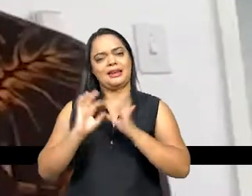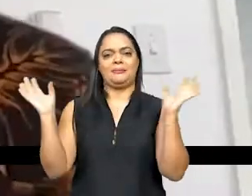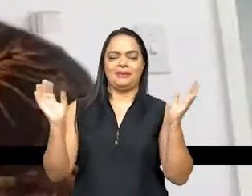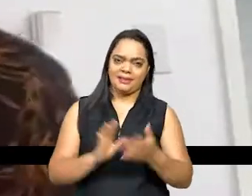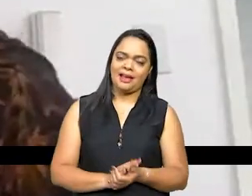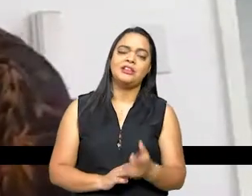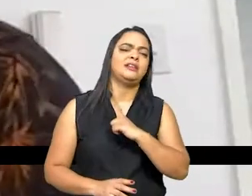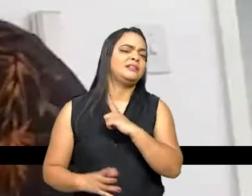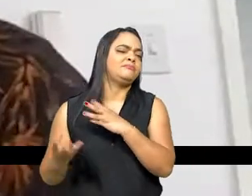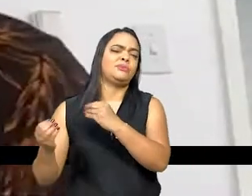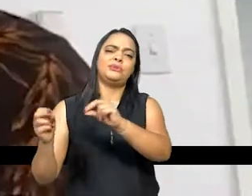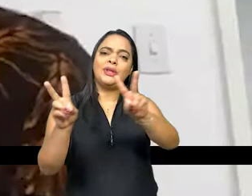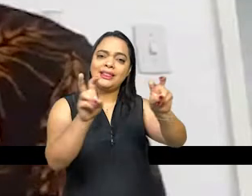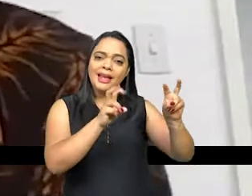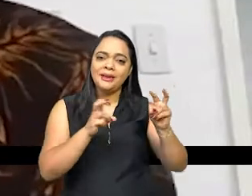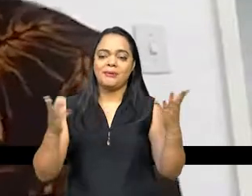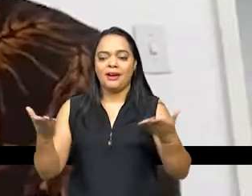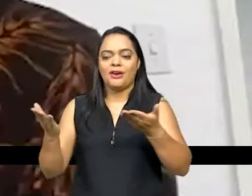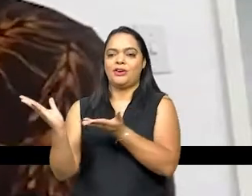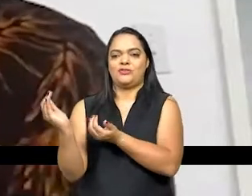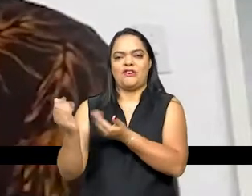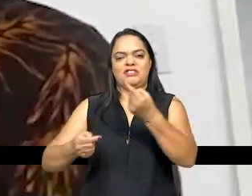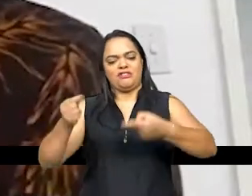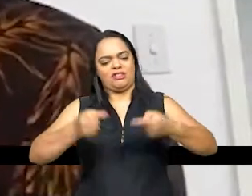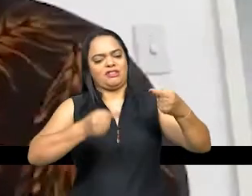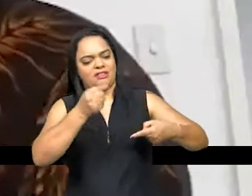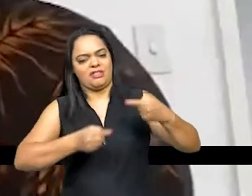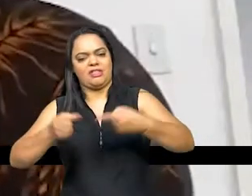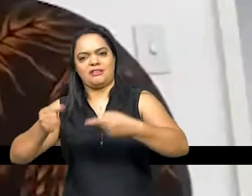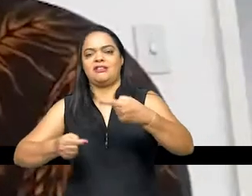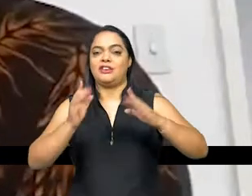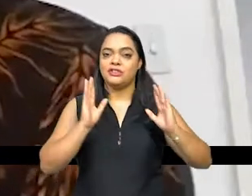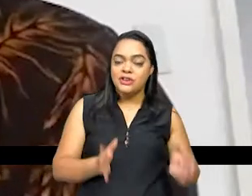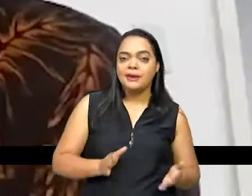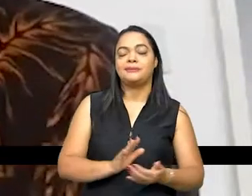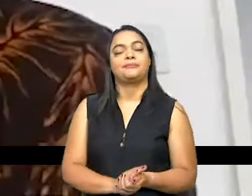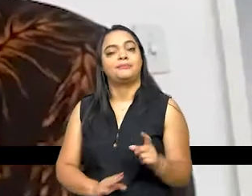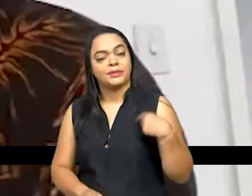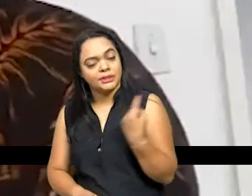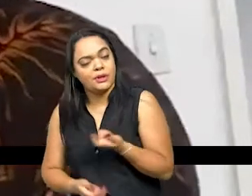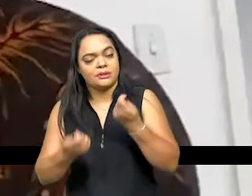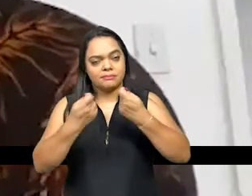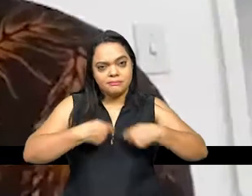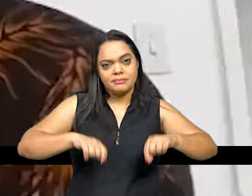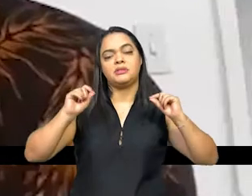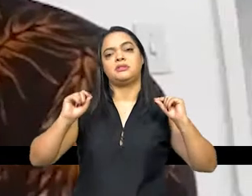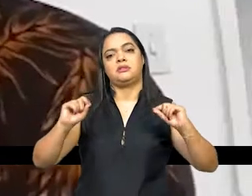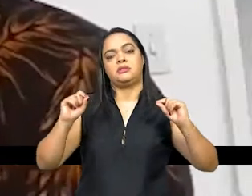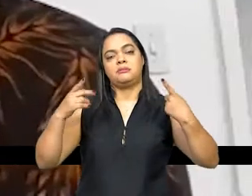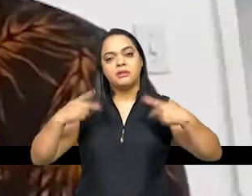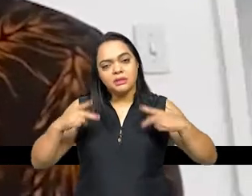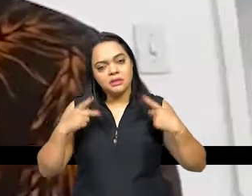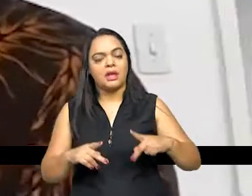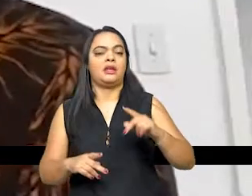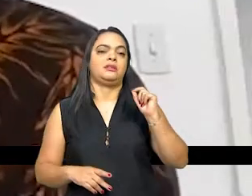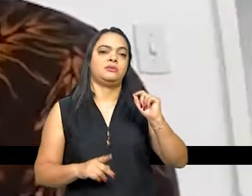mais jovem está abordando, e que já faz algum tempo, e que ainda a gente precisa, né, dentro dessa